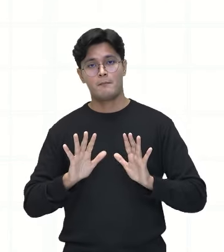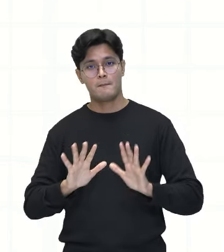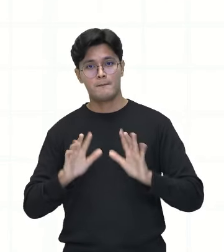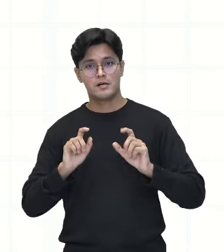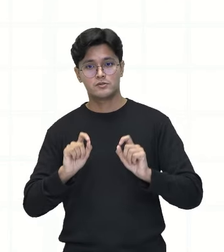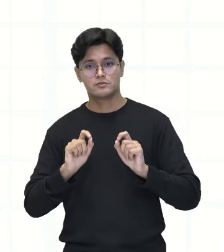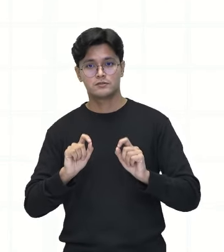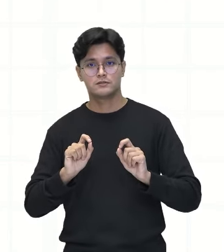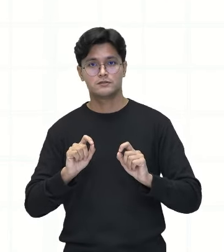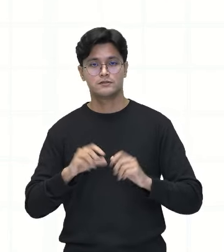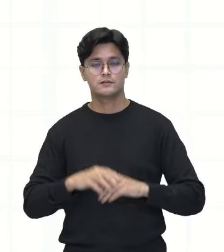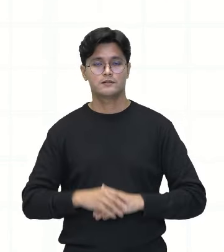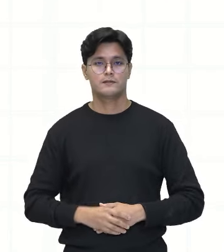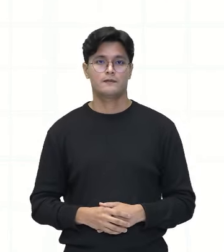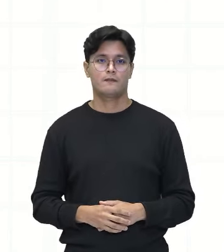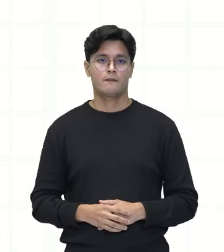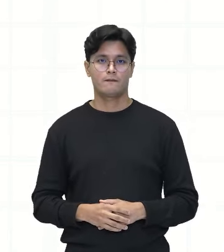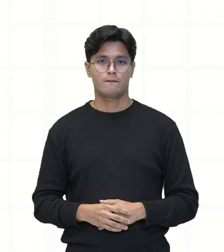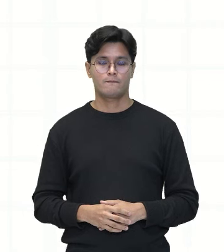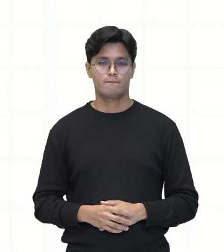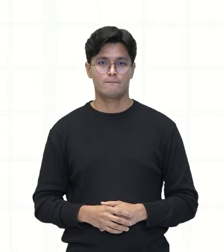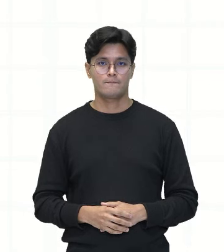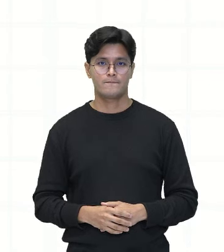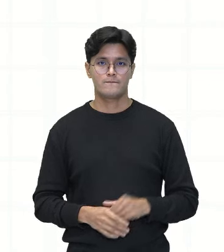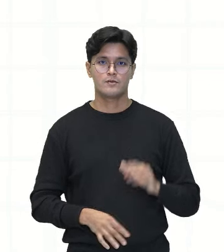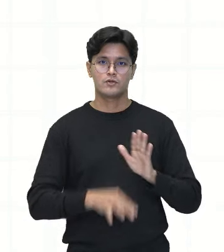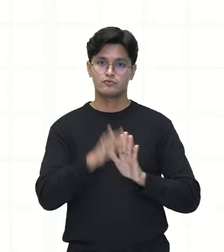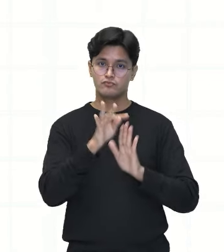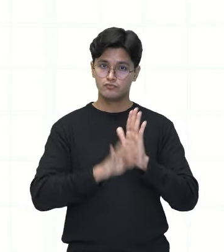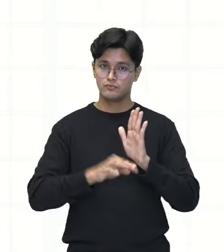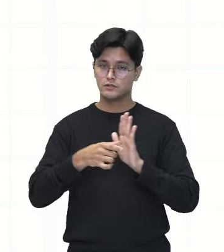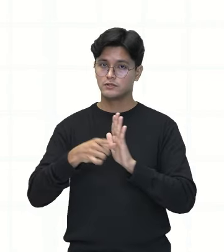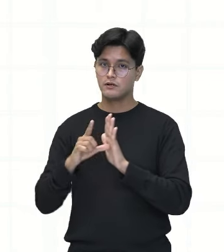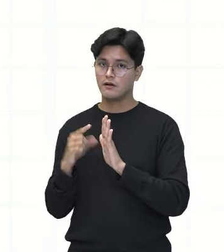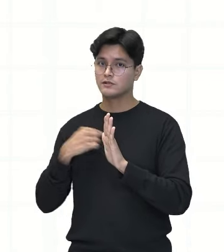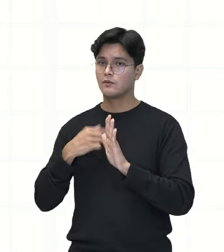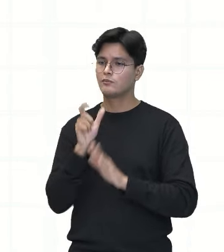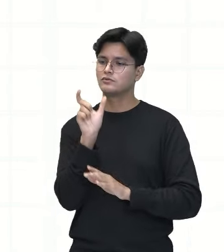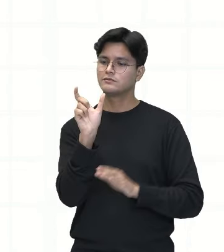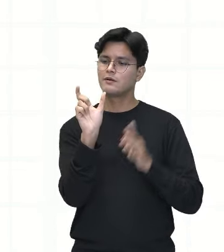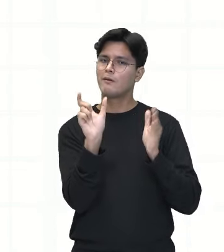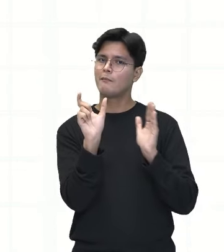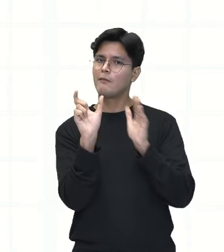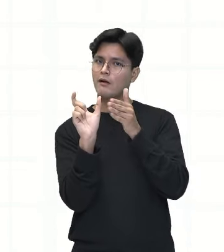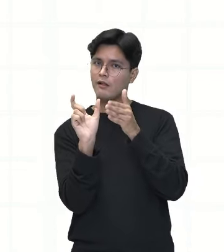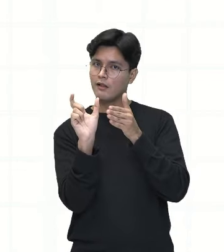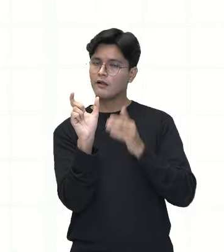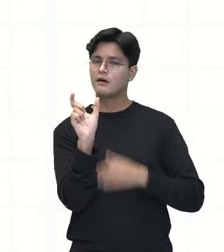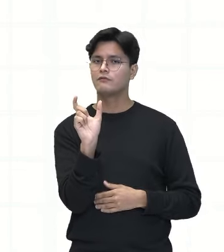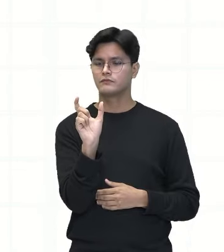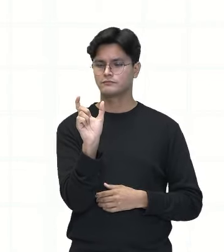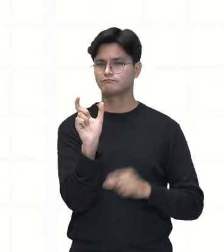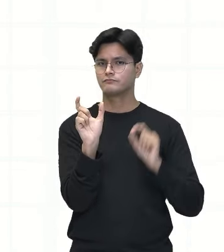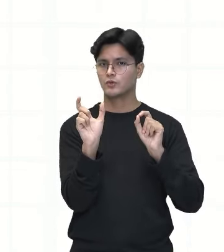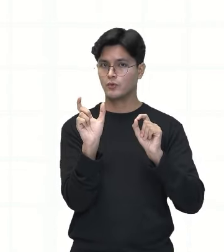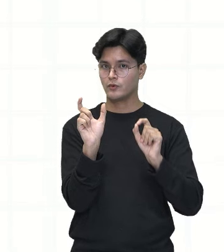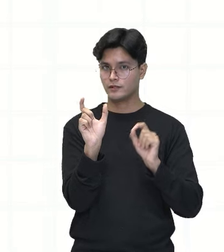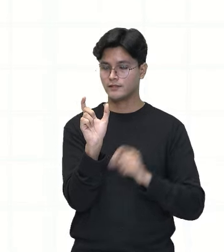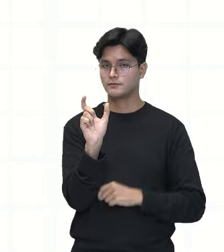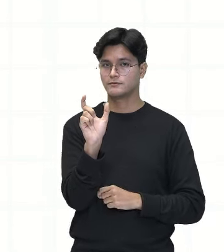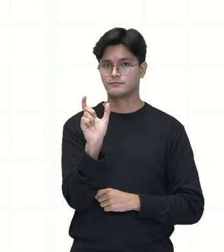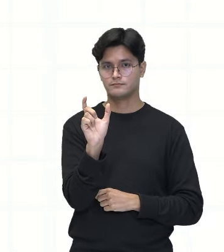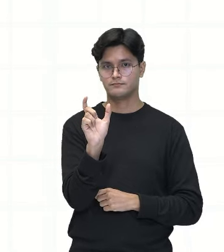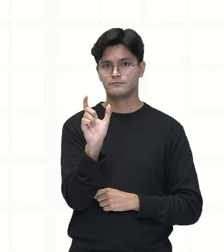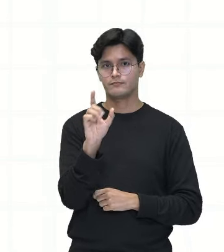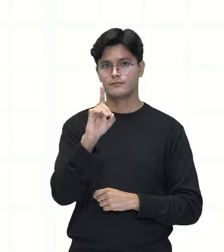Mas, lá naquele texto, eu mostrei para vocês que tinha uma palavra em destaque, não era verdade?